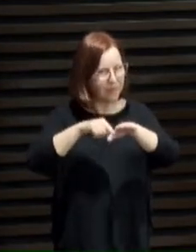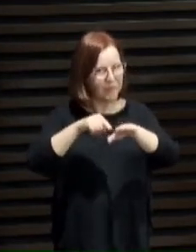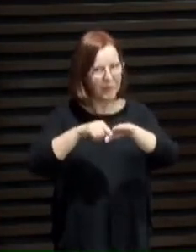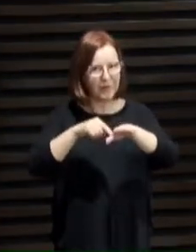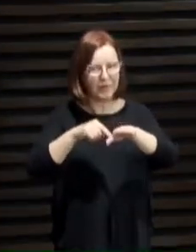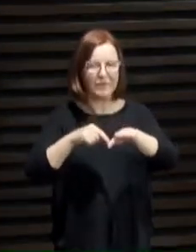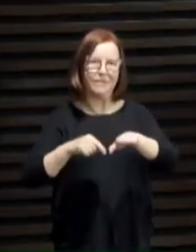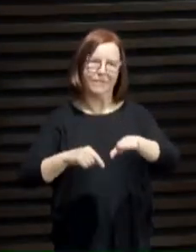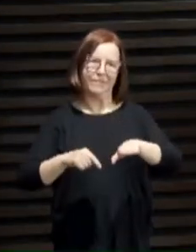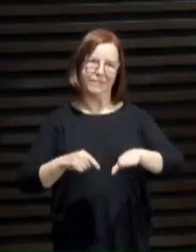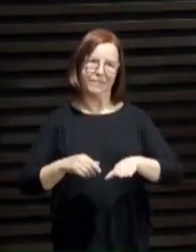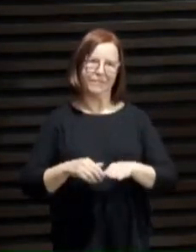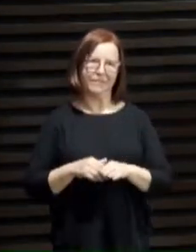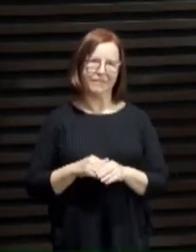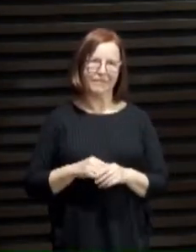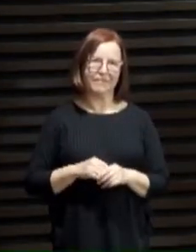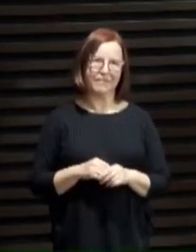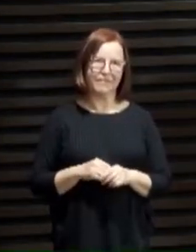cabelos.